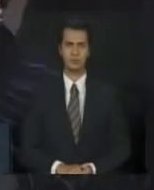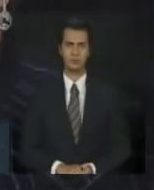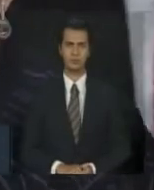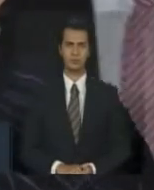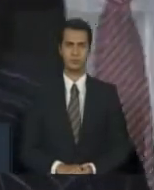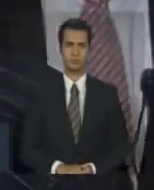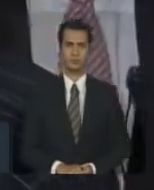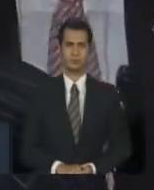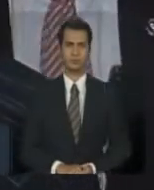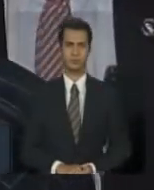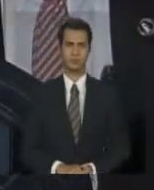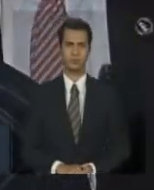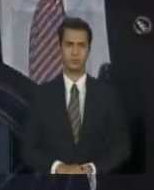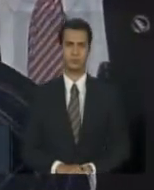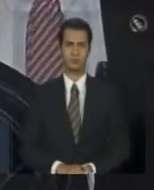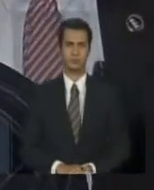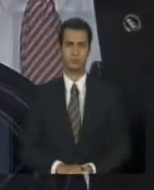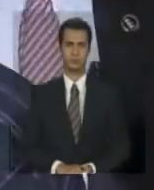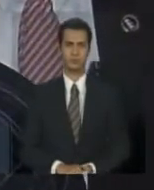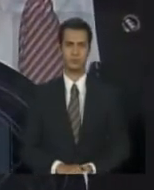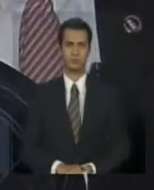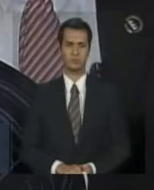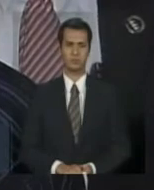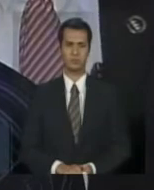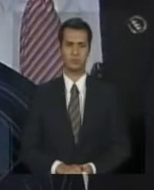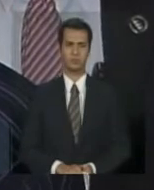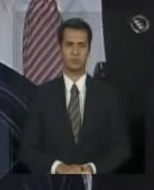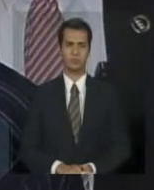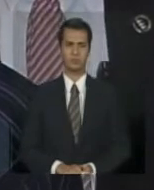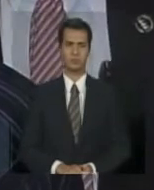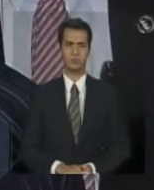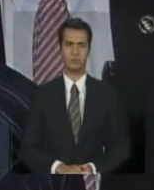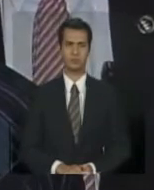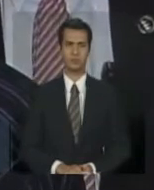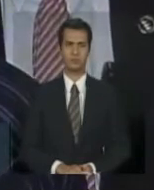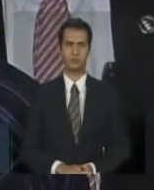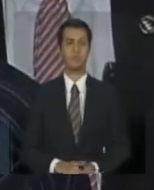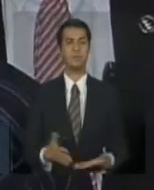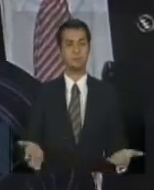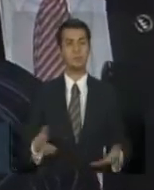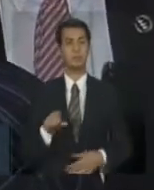até agora sobre o ministro Lula. Ô, Délis, eu tenho